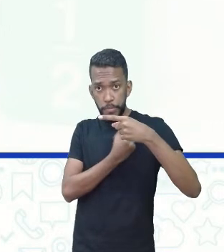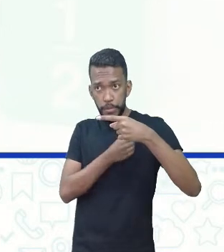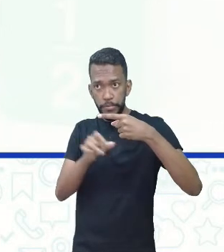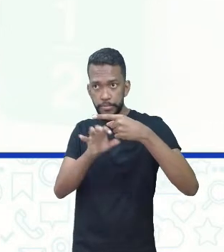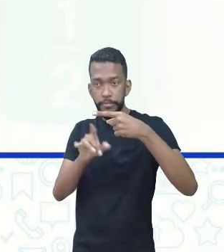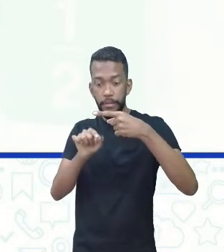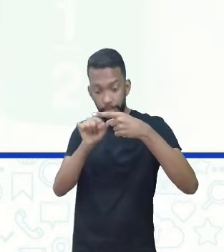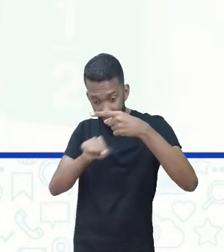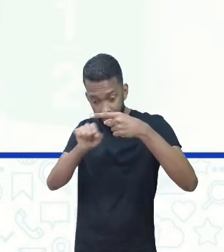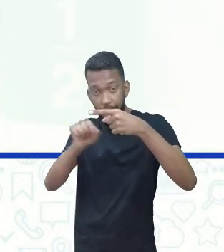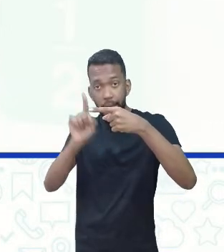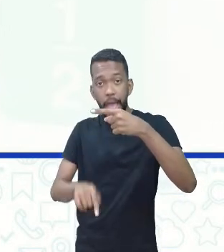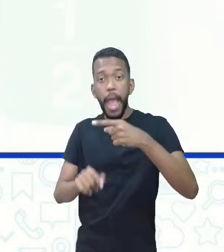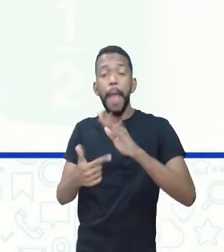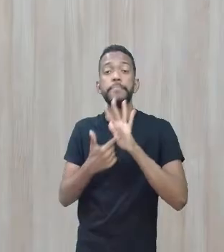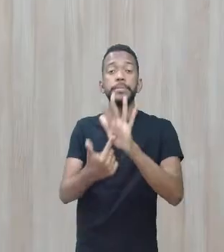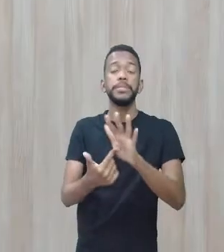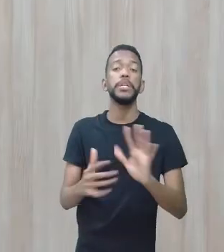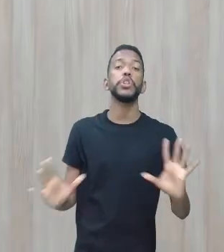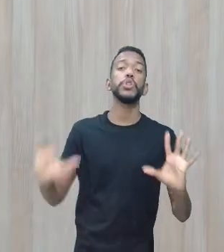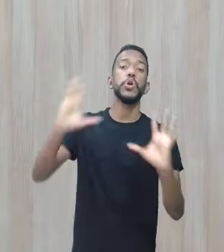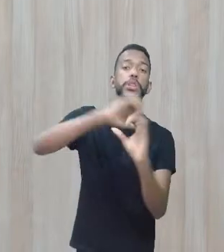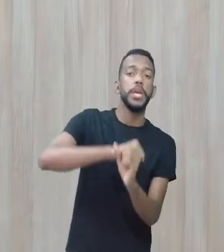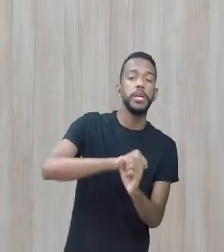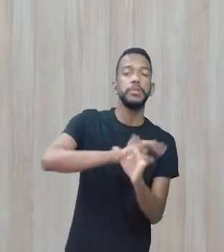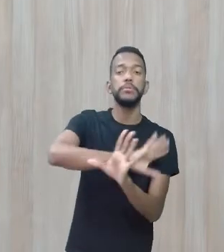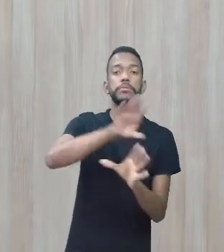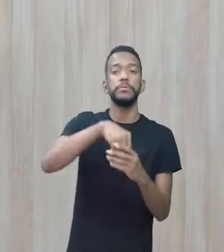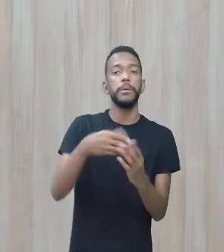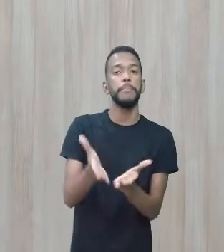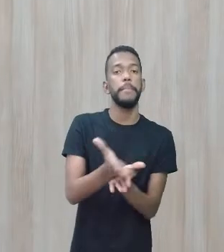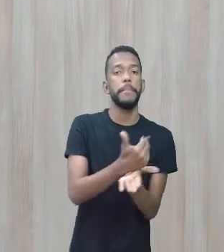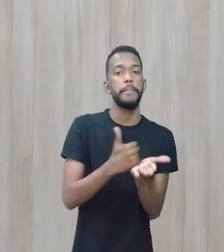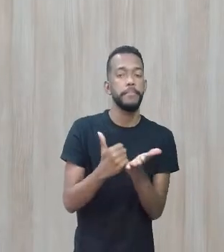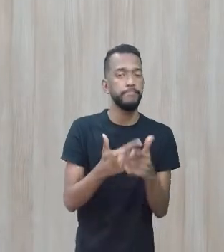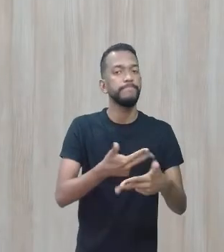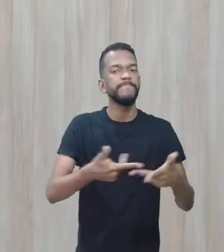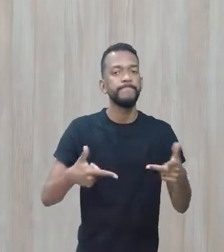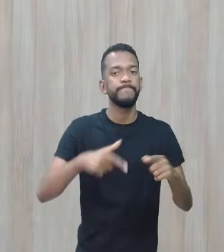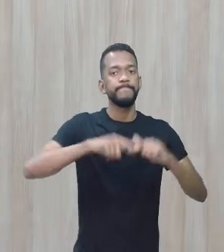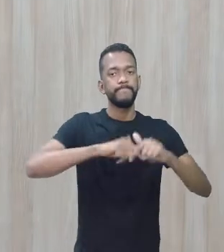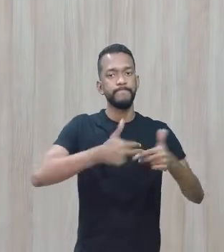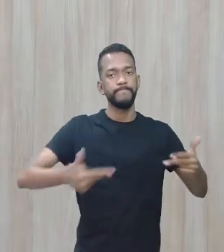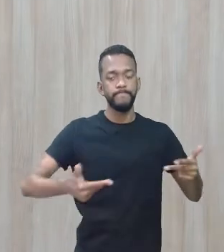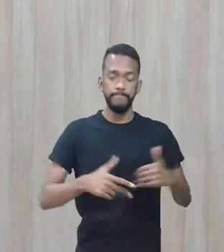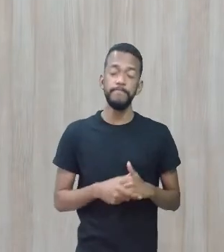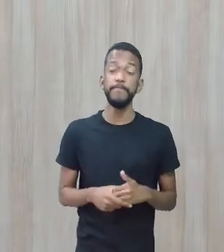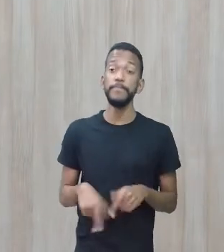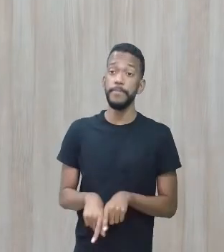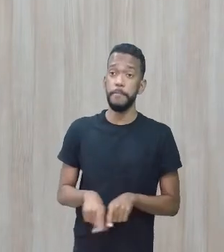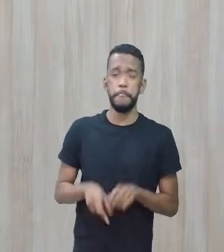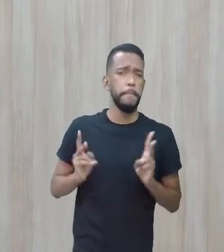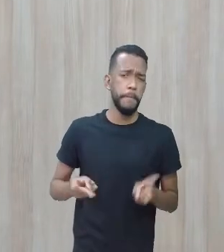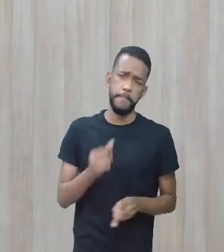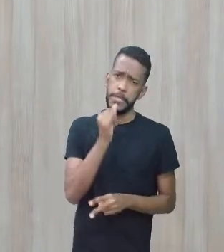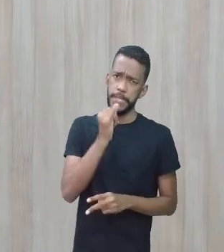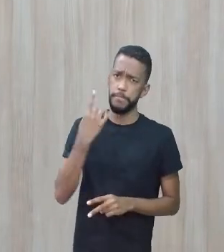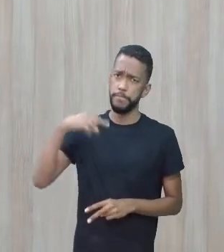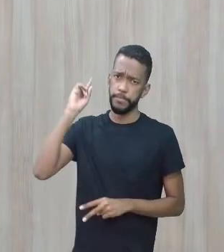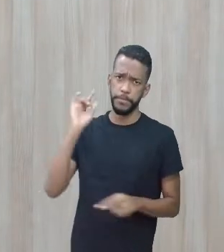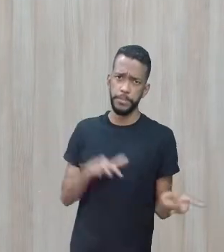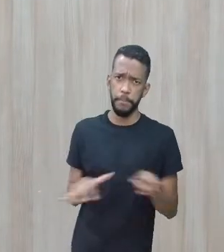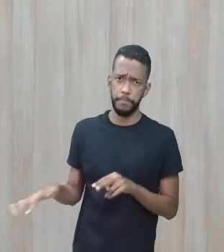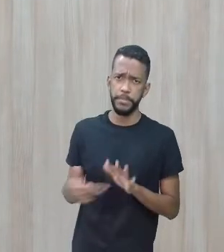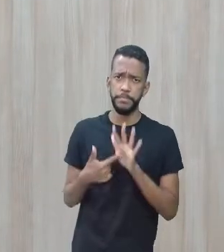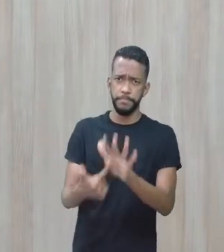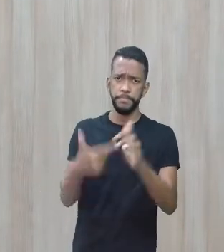quantidade total que foi dividido determinado objeto, determinada coisa. Então, aqui a gente tem o mesmo exemplo que eu usei na semana passada, para a